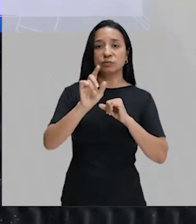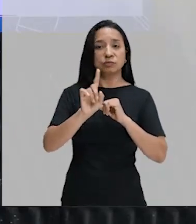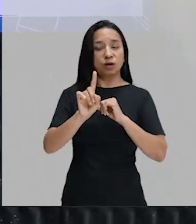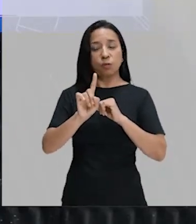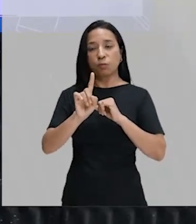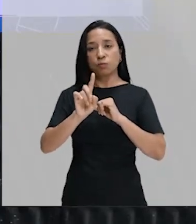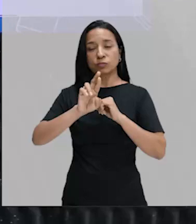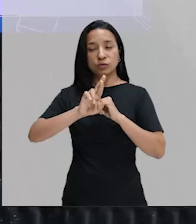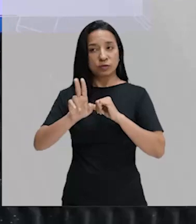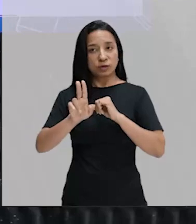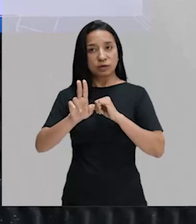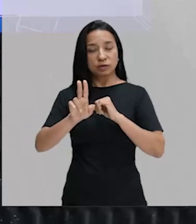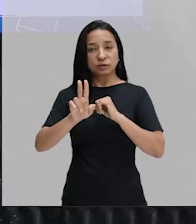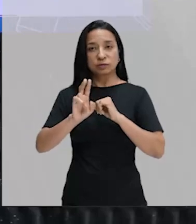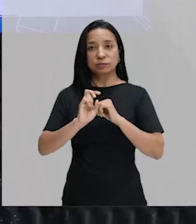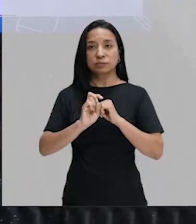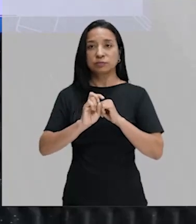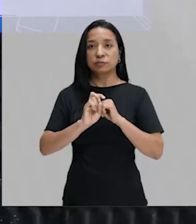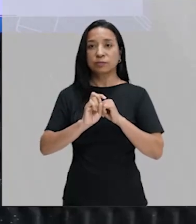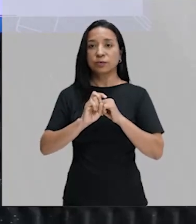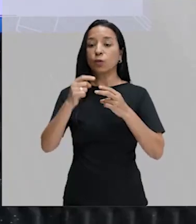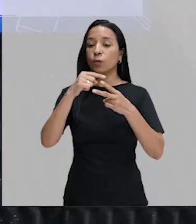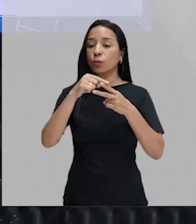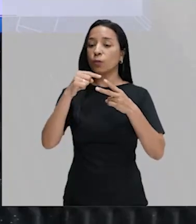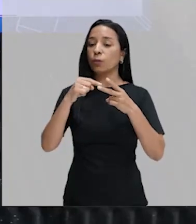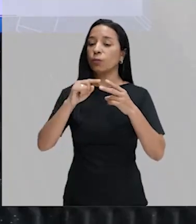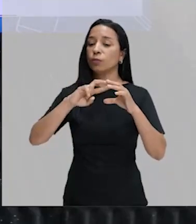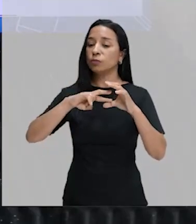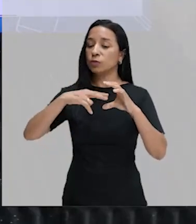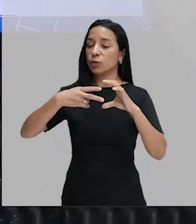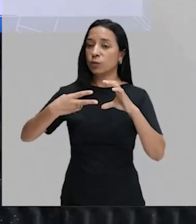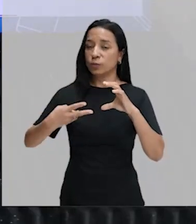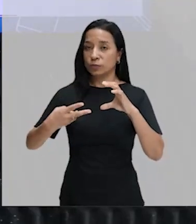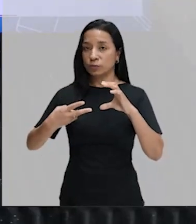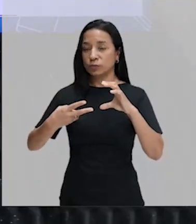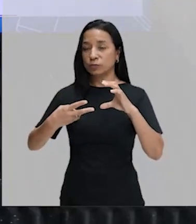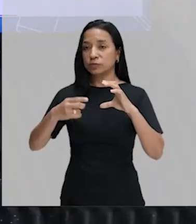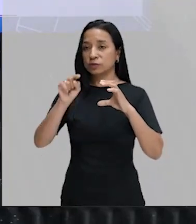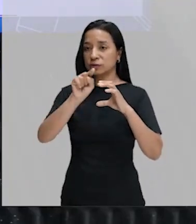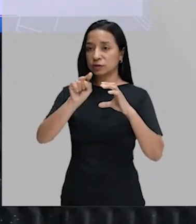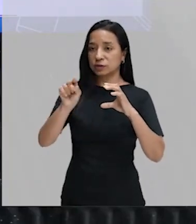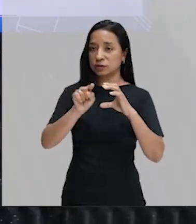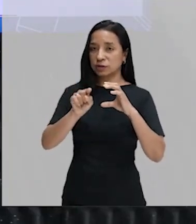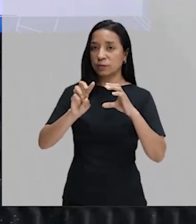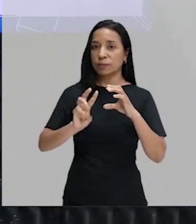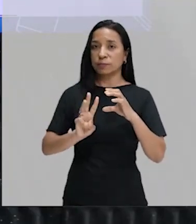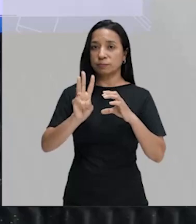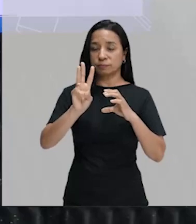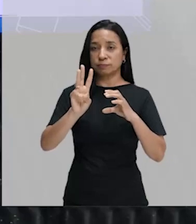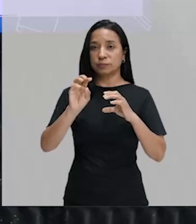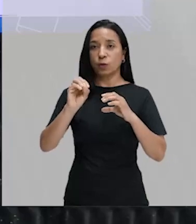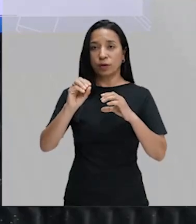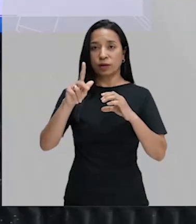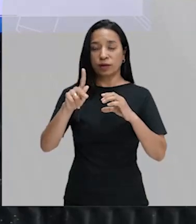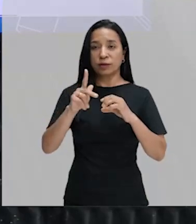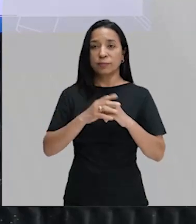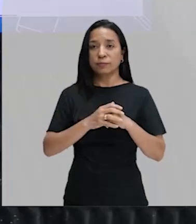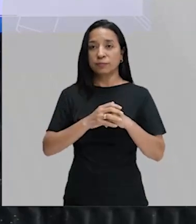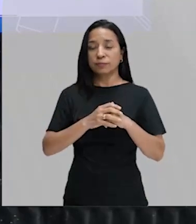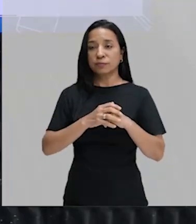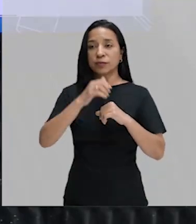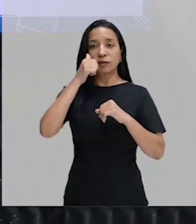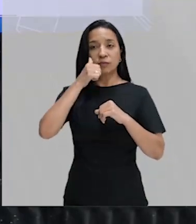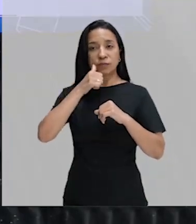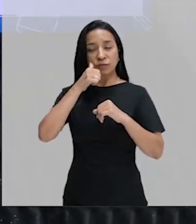XY, ela vai ter um par de cromossomo sexual Z e W, ok? Então,